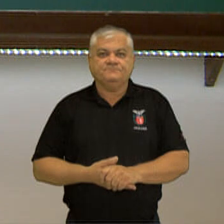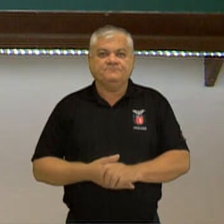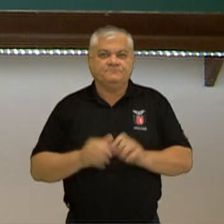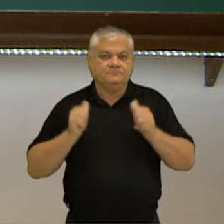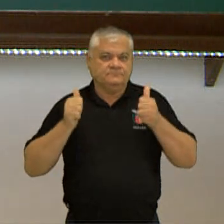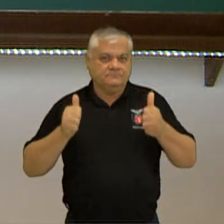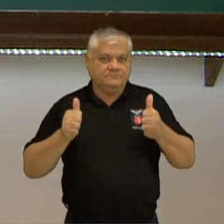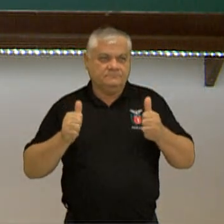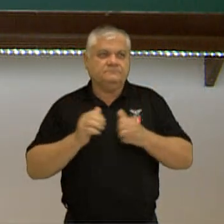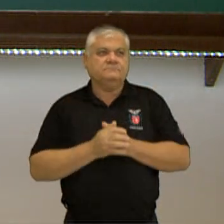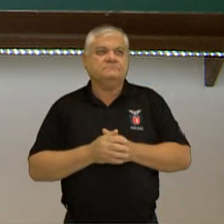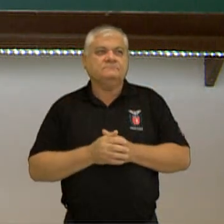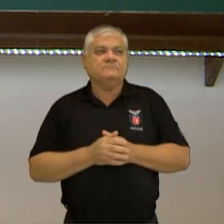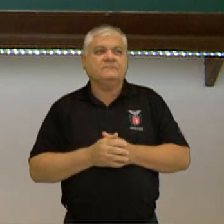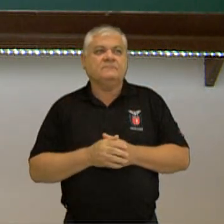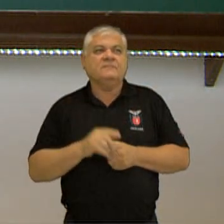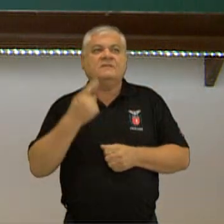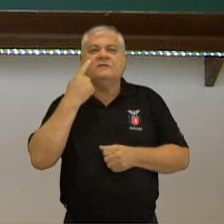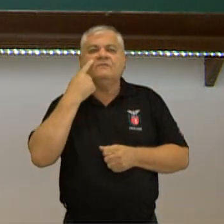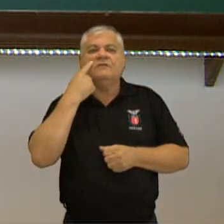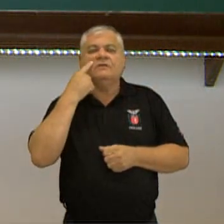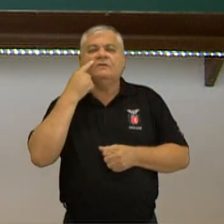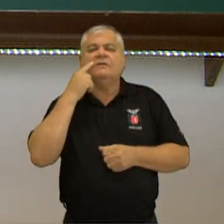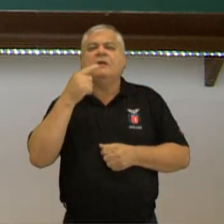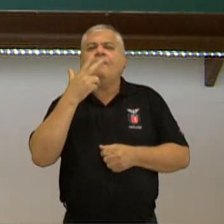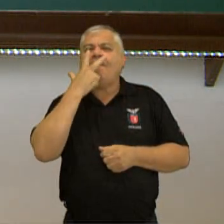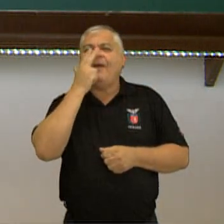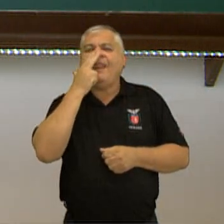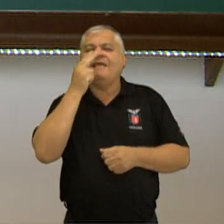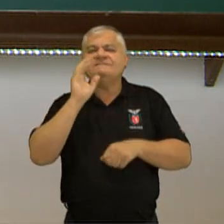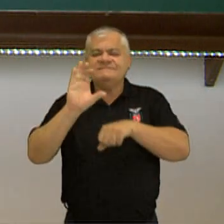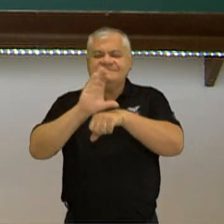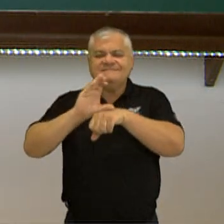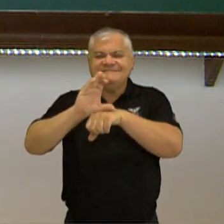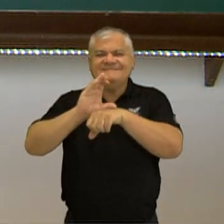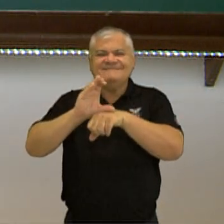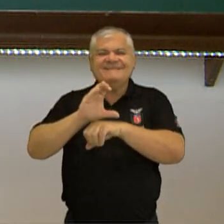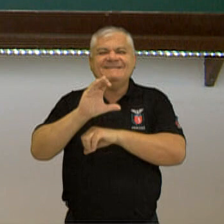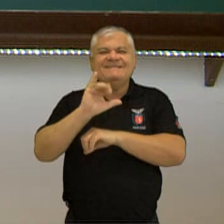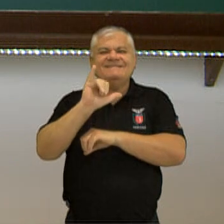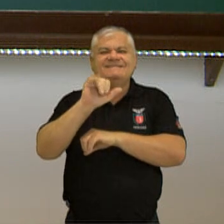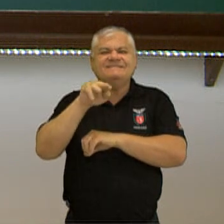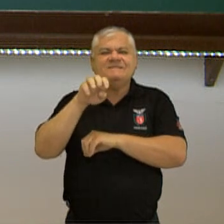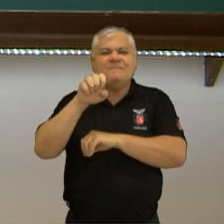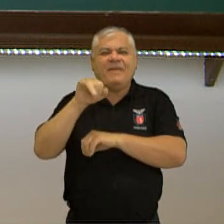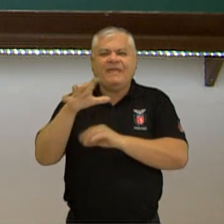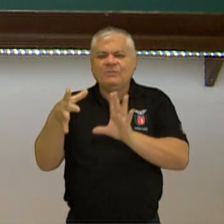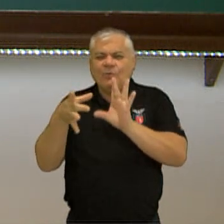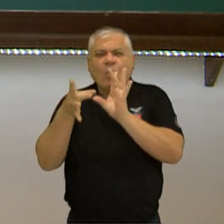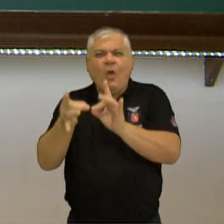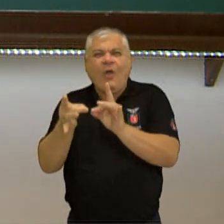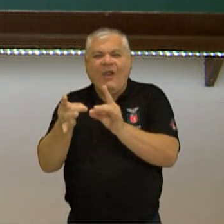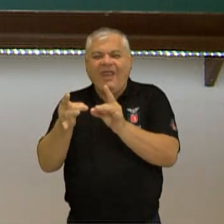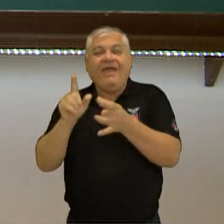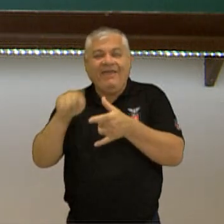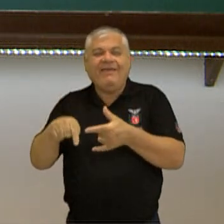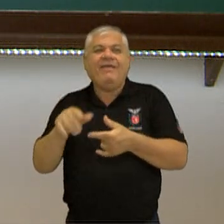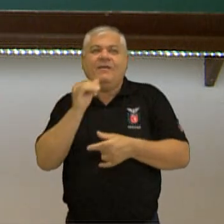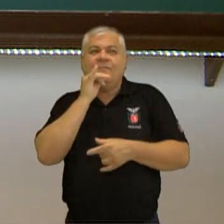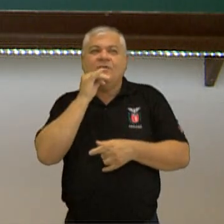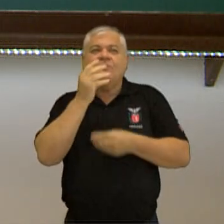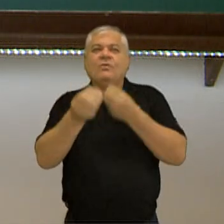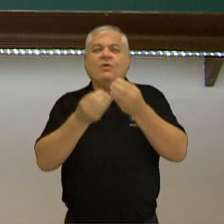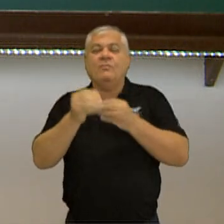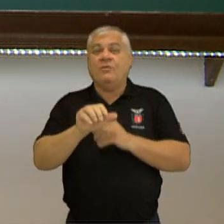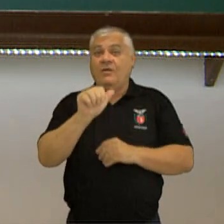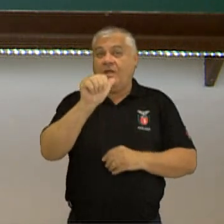Beleza, pessoal? Então, o que a gente vai chamar de cimento das células animais, uma substância estrutural, um carboidrato estrutural